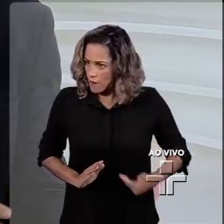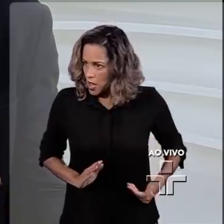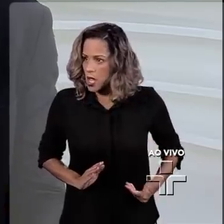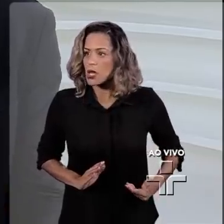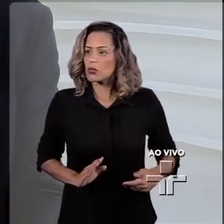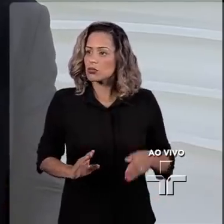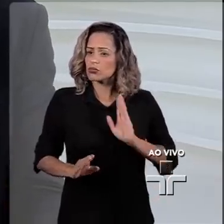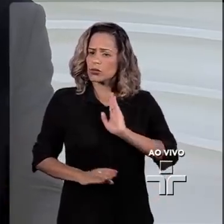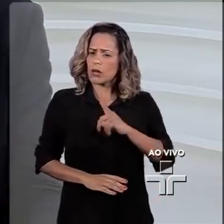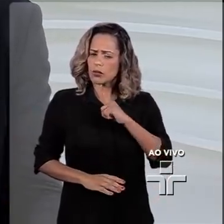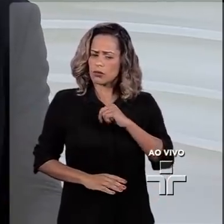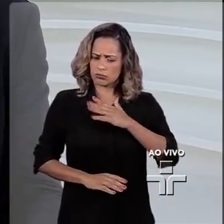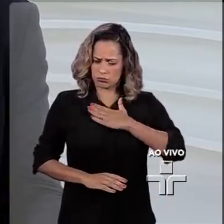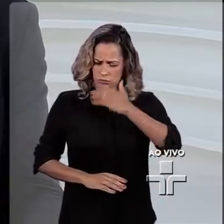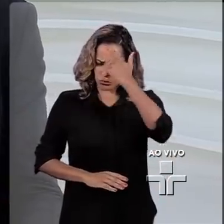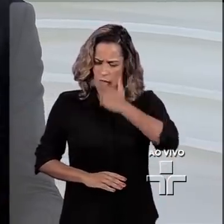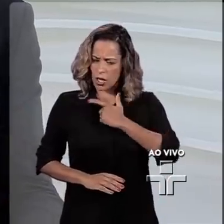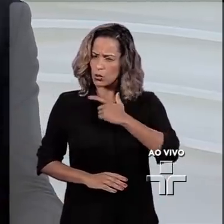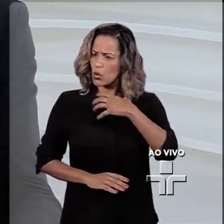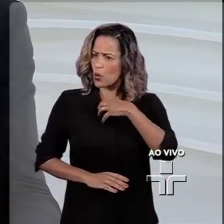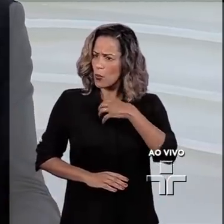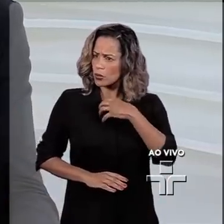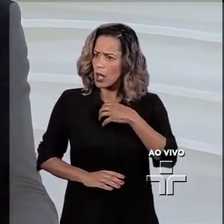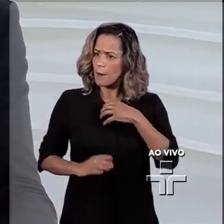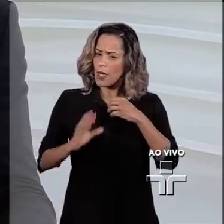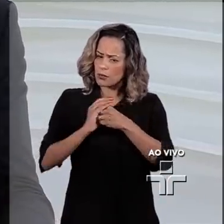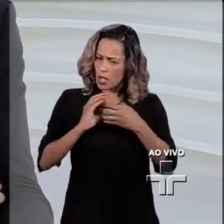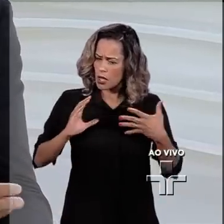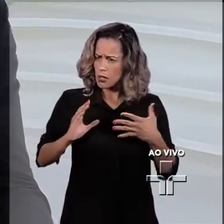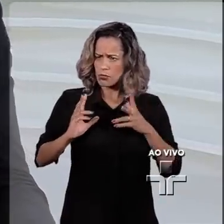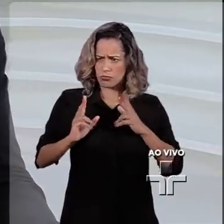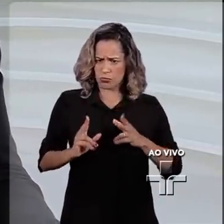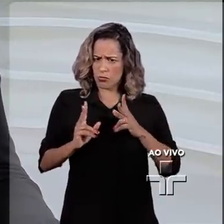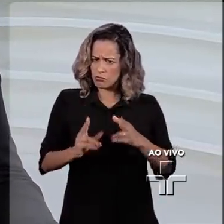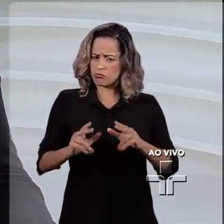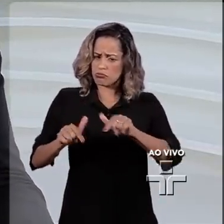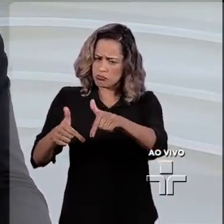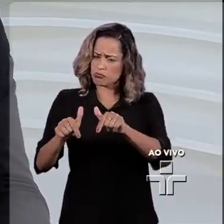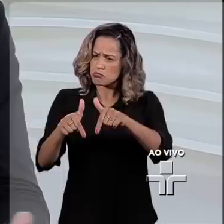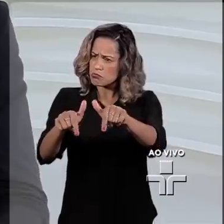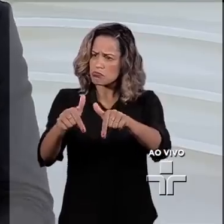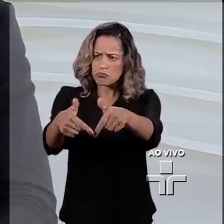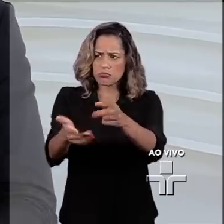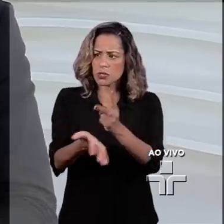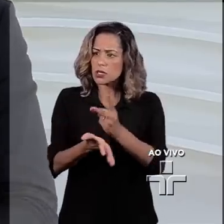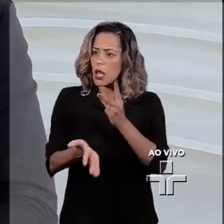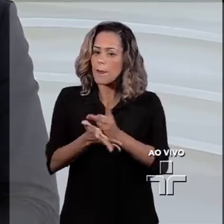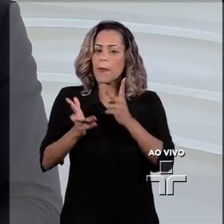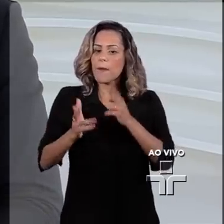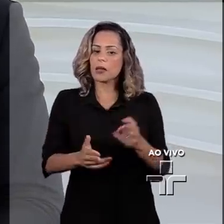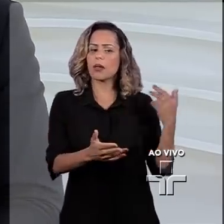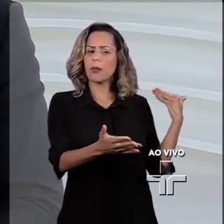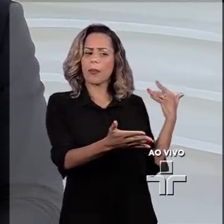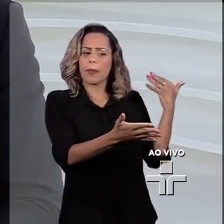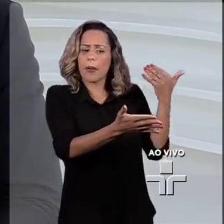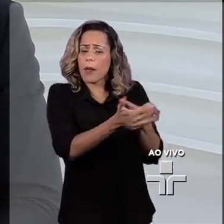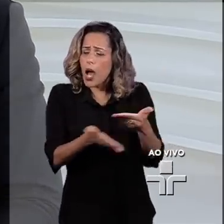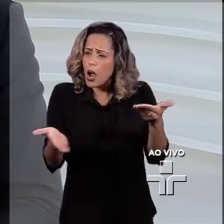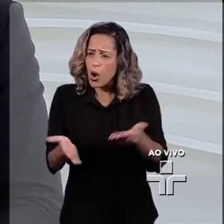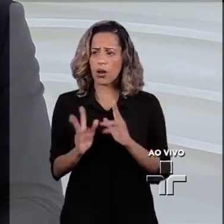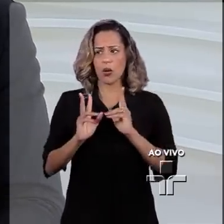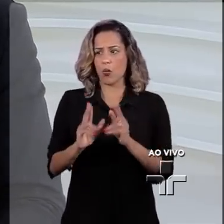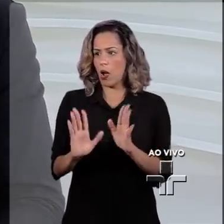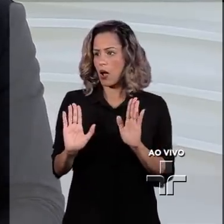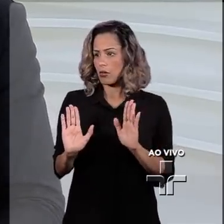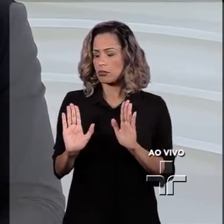os mesmos comportamentos e as mesmas pensamentos desde que comecei na vida pública. Quando o prefeito João